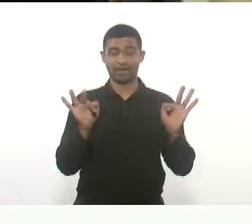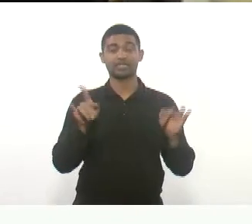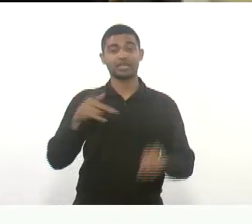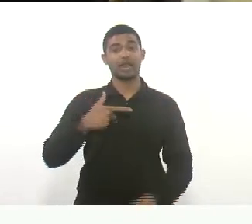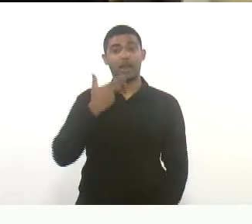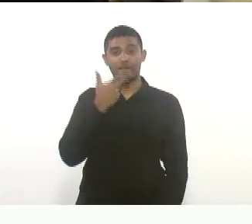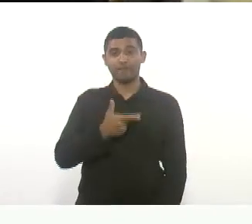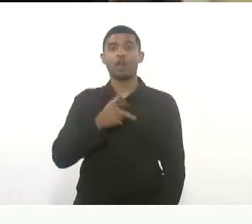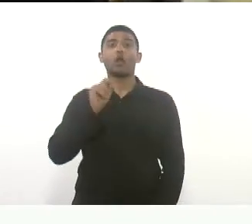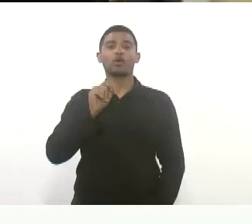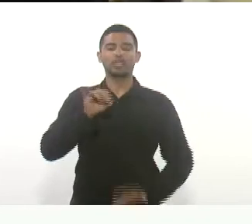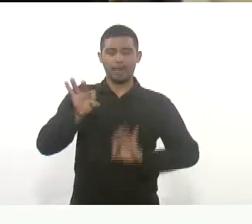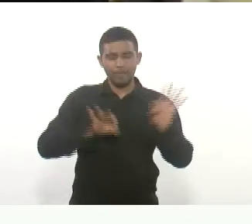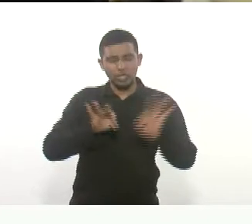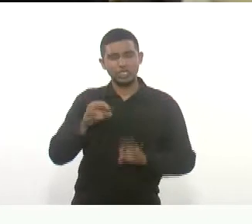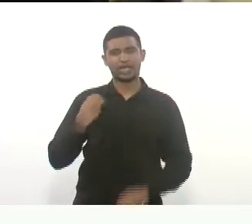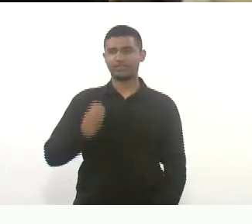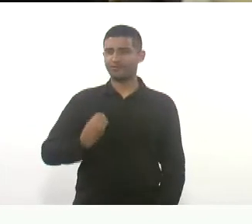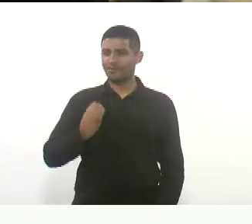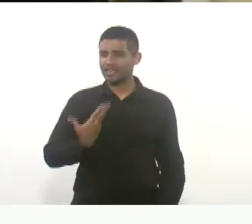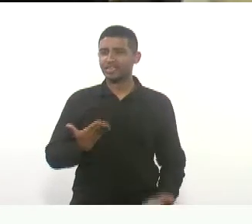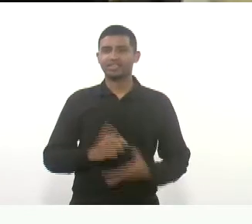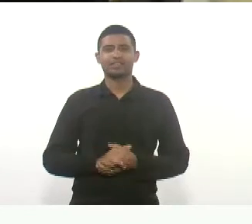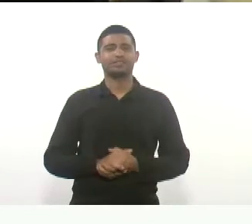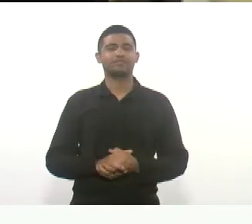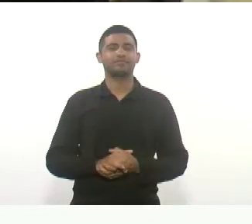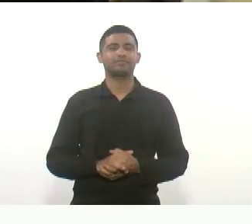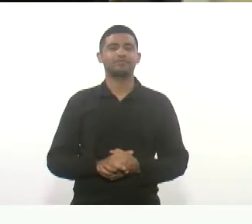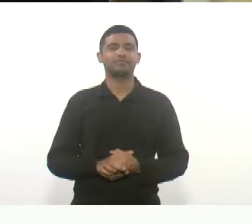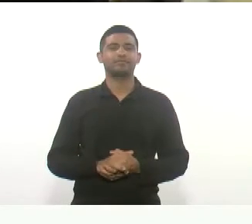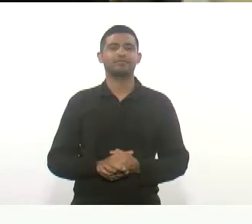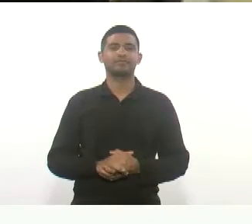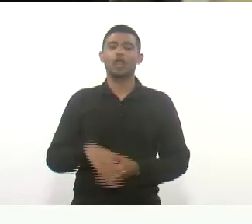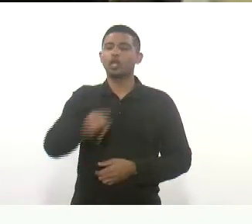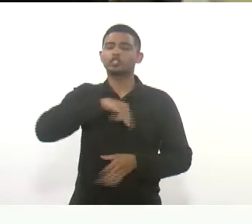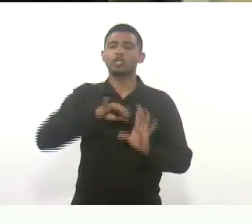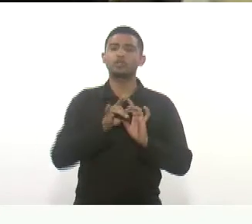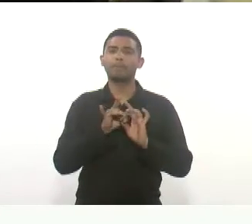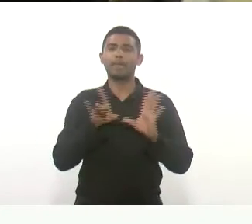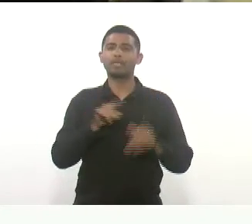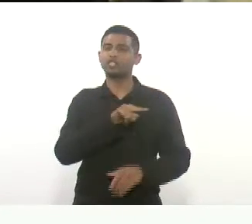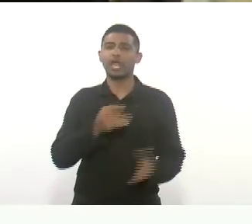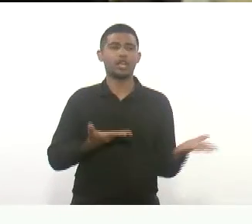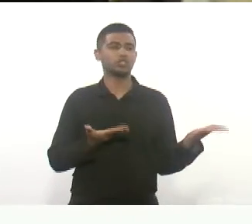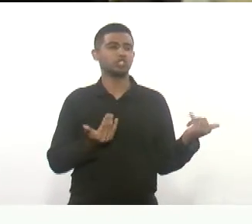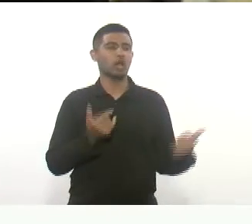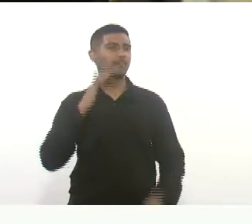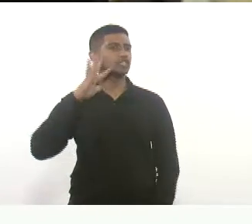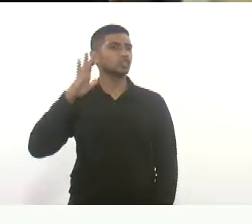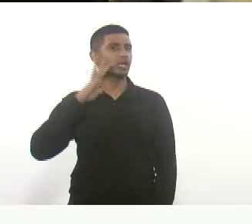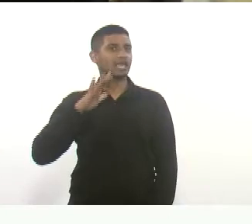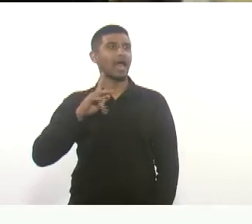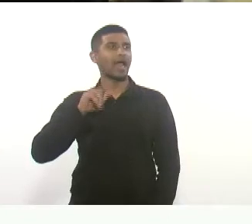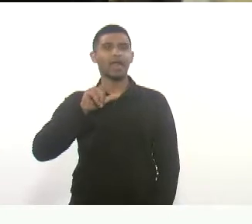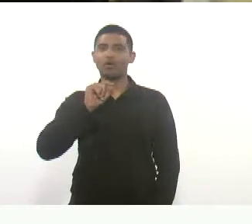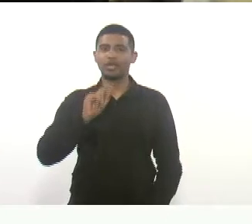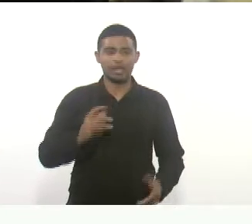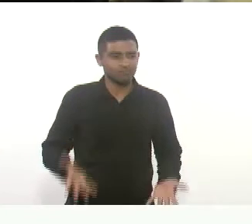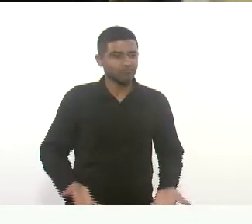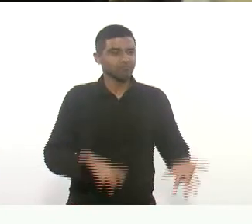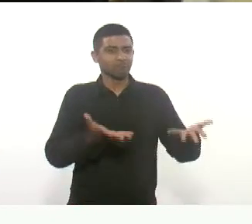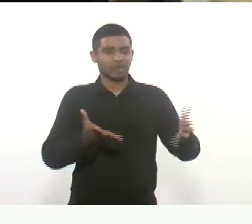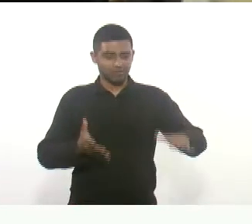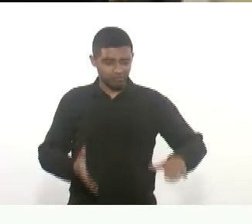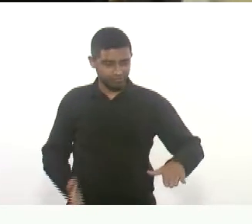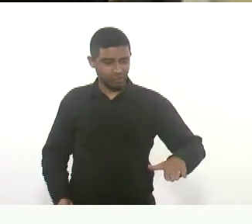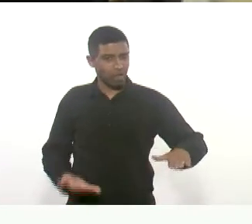falando muito em projeto de vida, e a gente permitir que os nossos jovens sonhem é justamente estimular desde cedo que